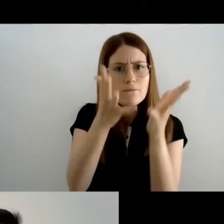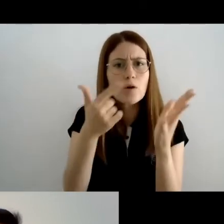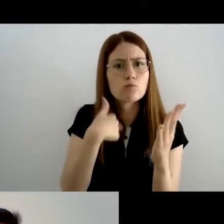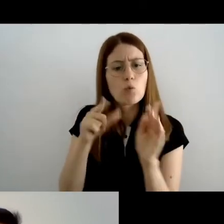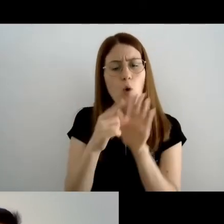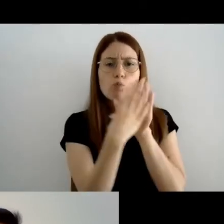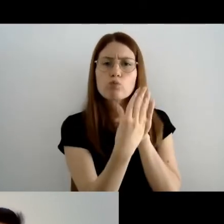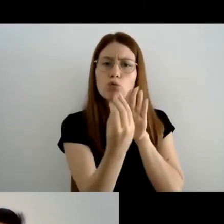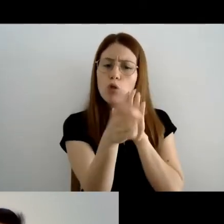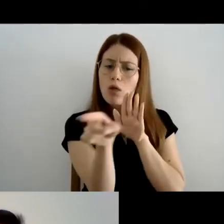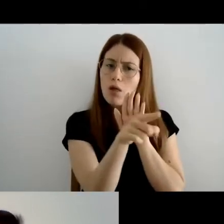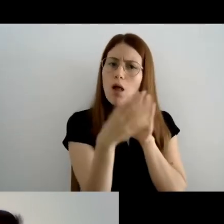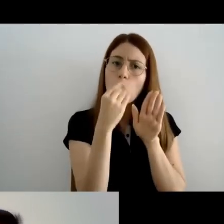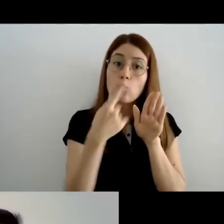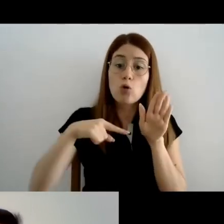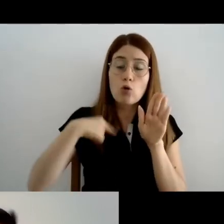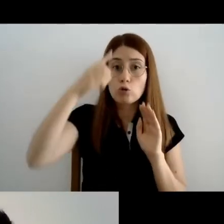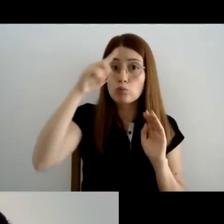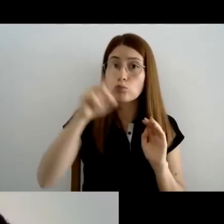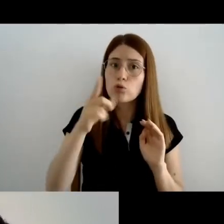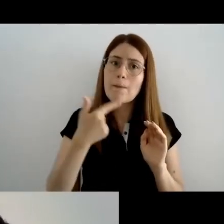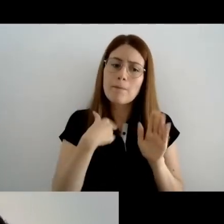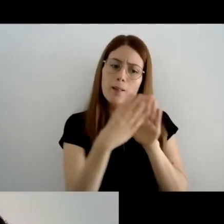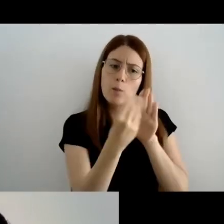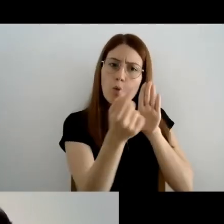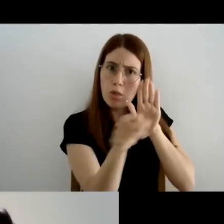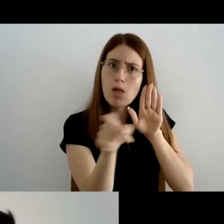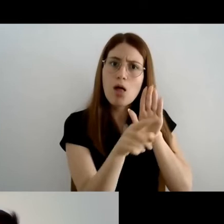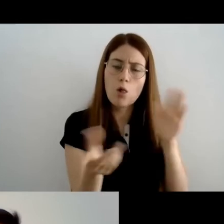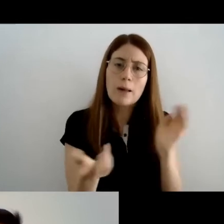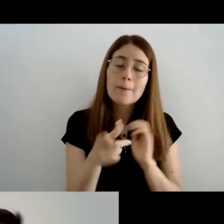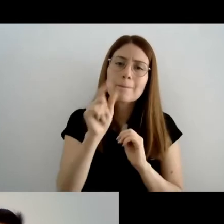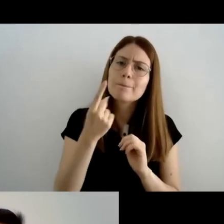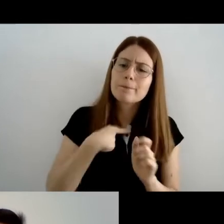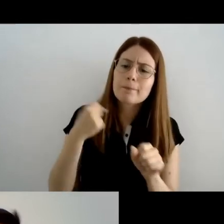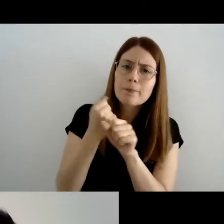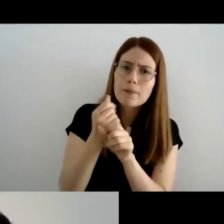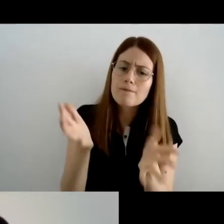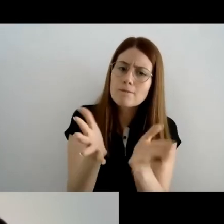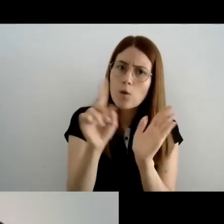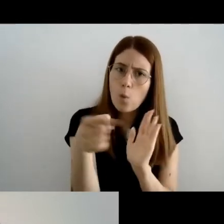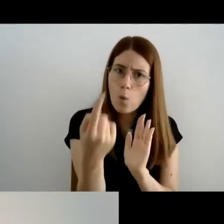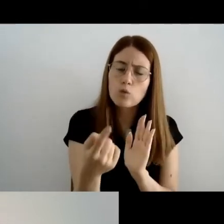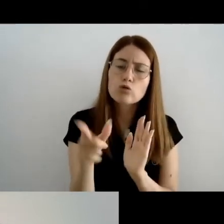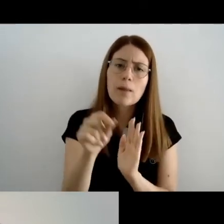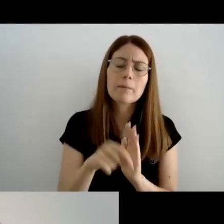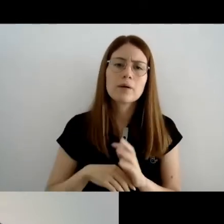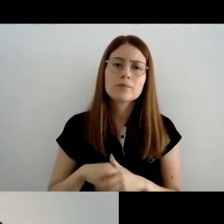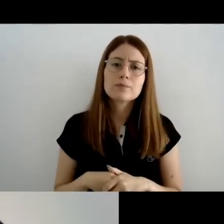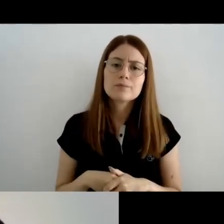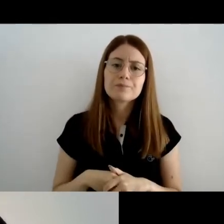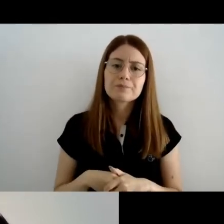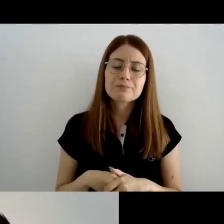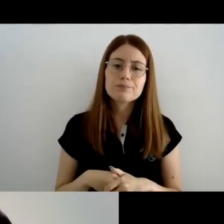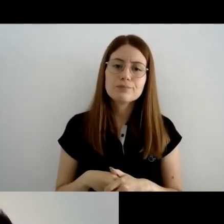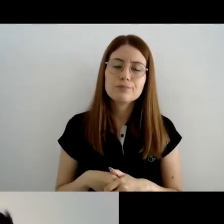outros. Nós, enquanto docentes, temos que ser claramente inspiração para os outros, temos que trabalhar para os outros e, essencialmente, temos que